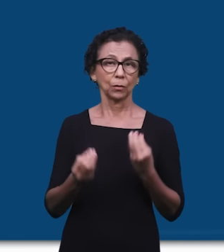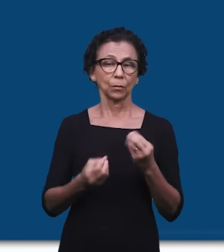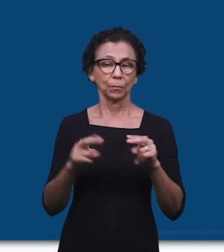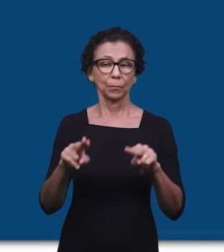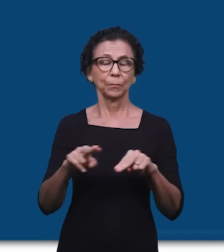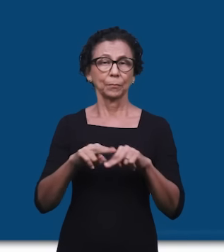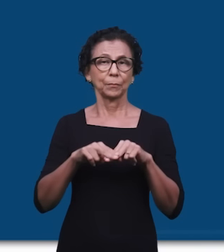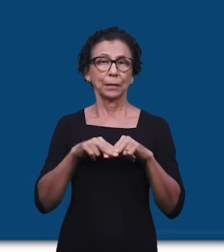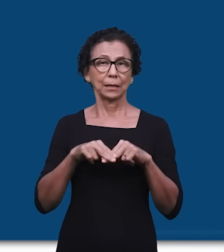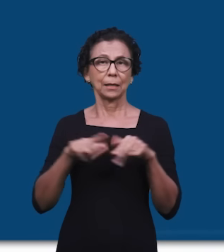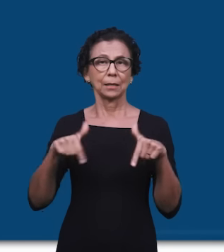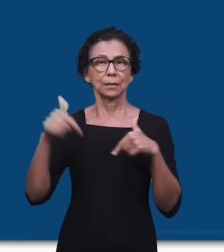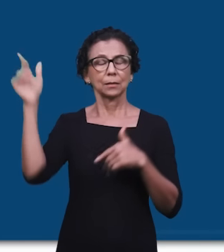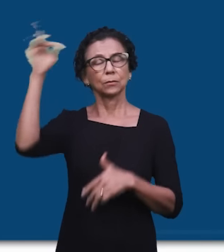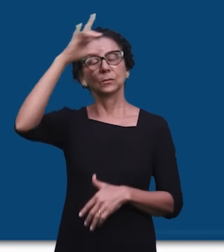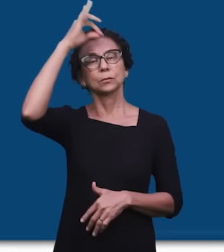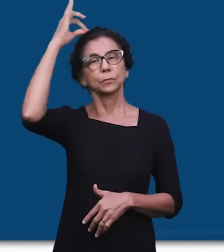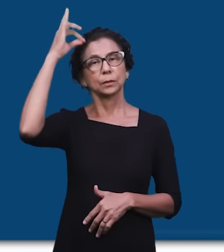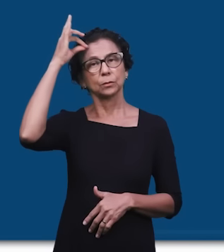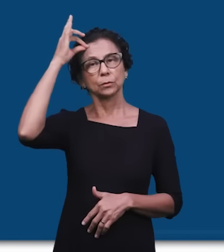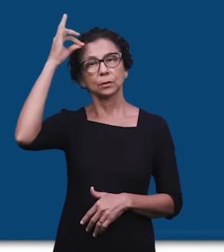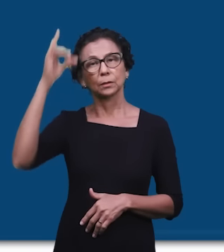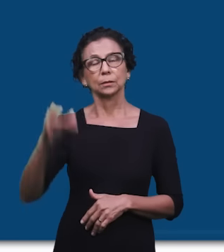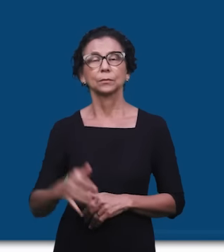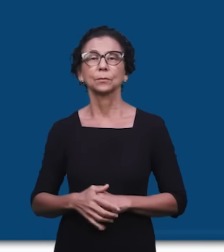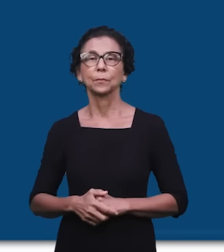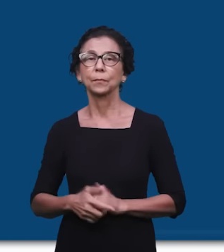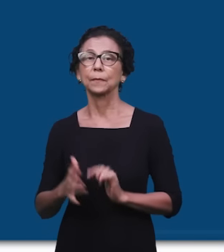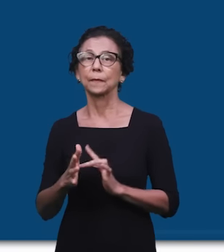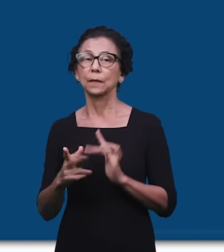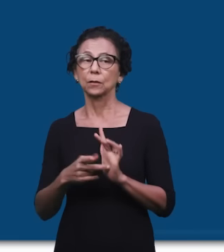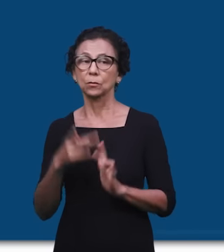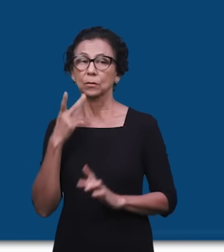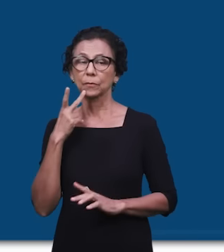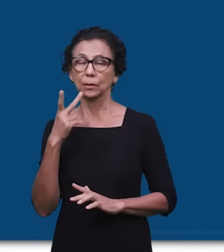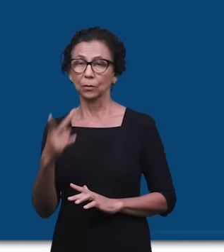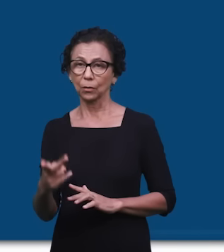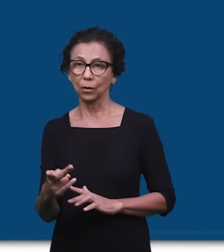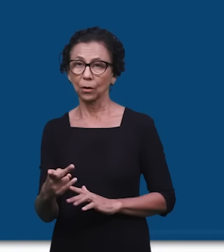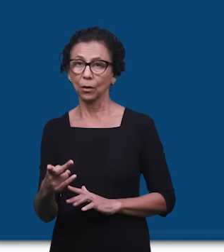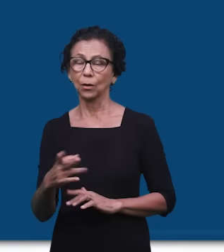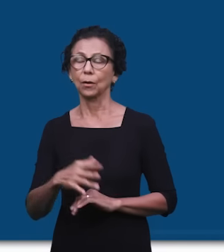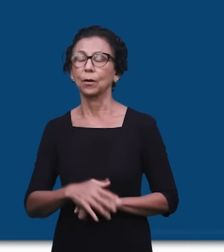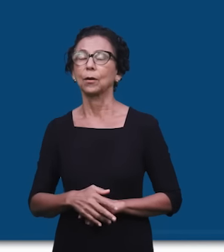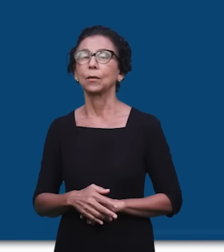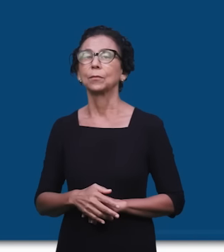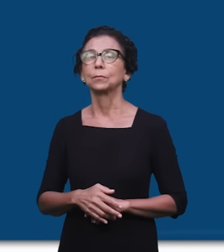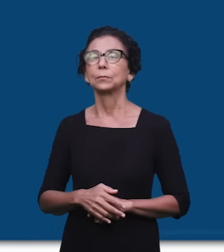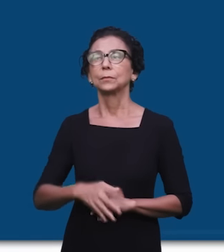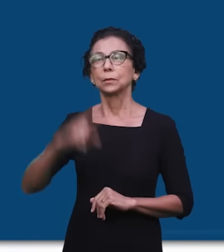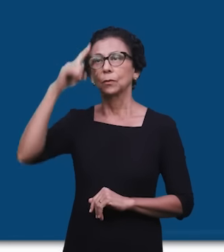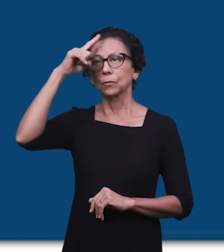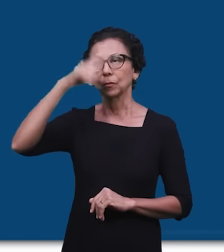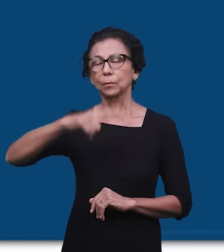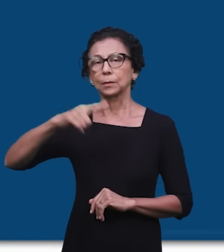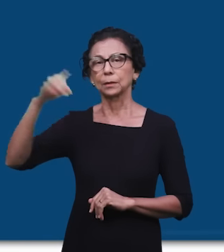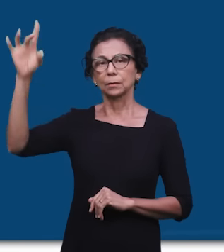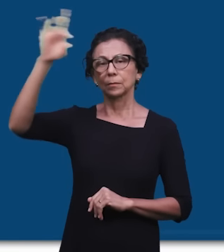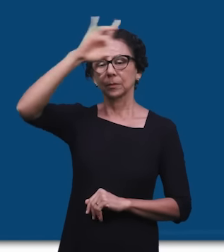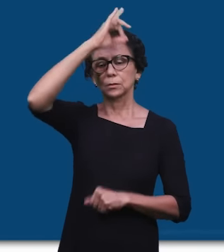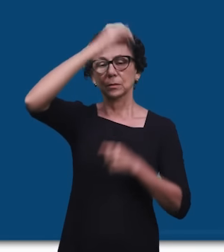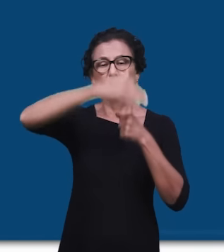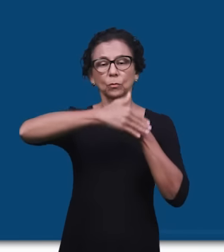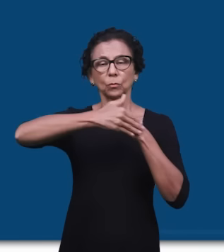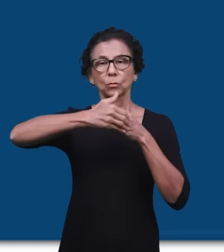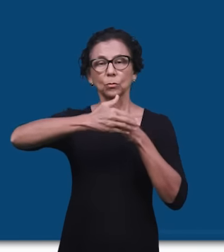assim, ó, aquele Consolador que é o Espírito Santo, que o Pai enviar no meu nome, ele vos ensinará todas as coisas e